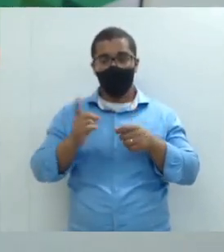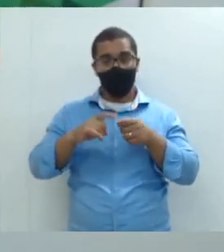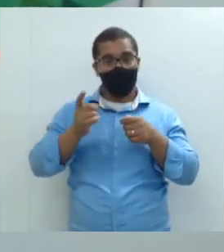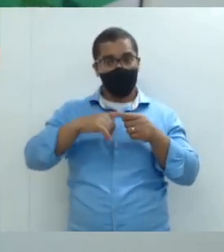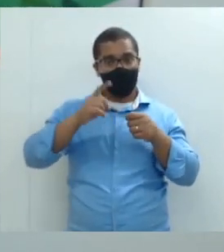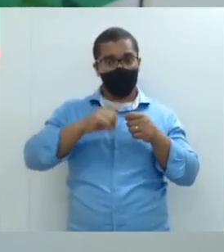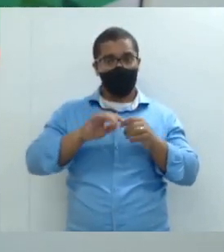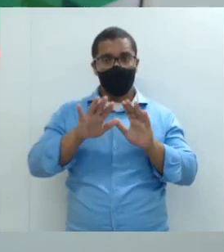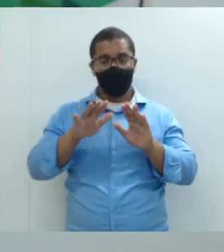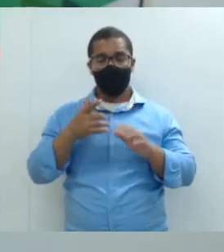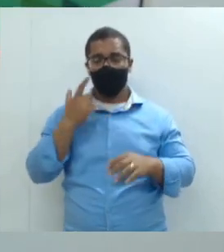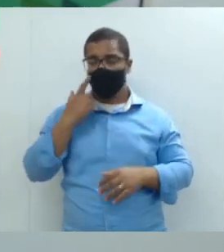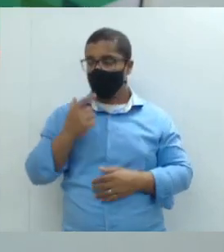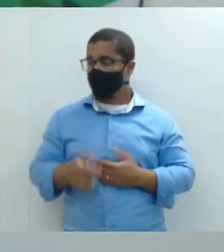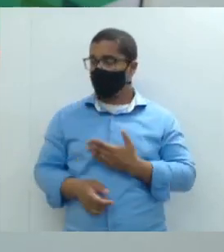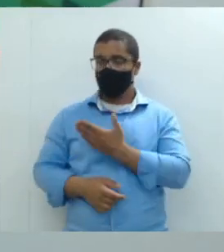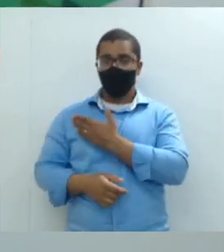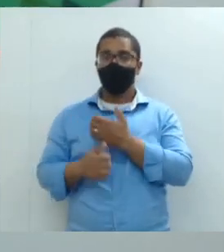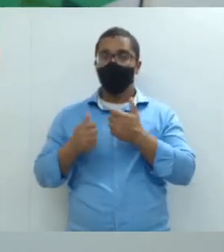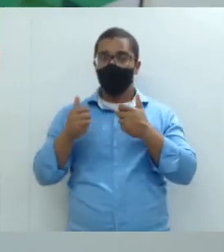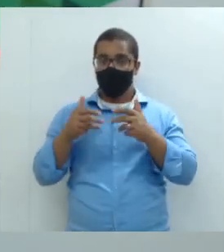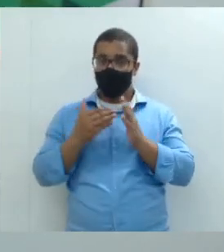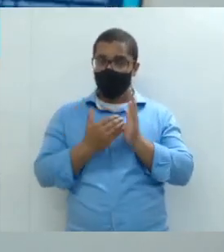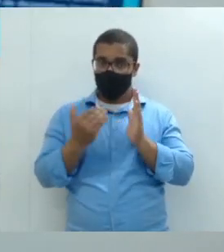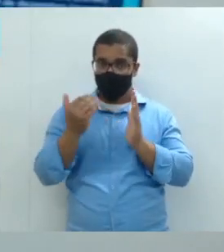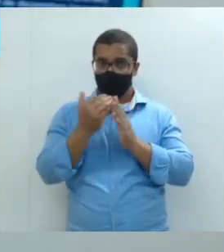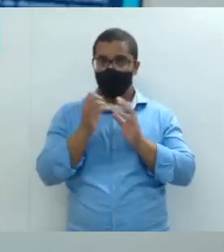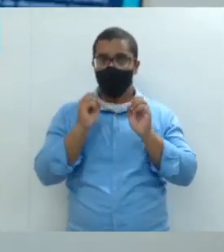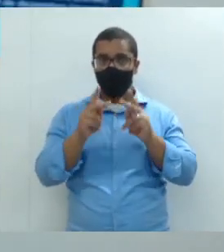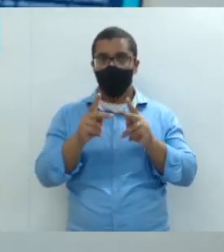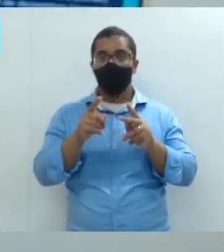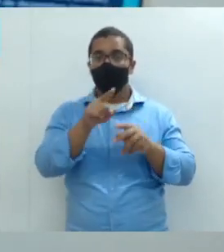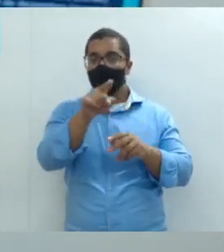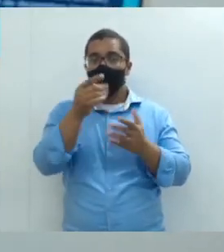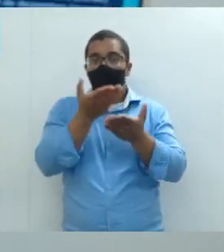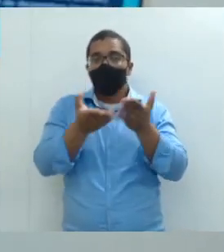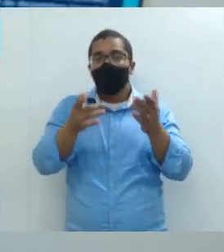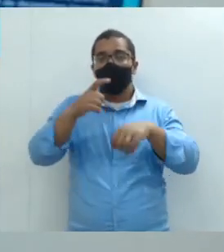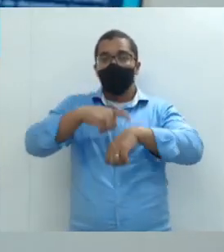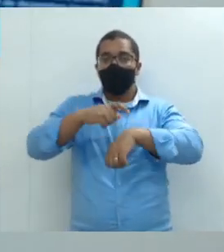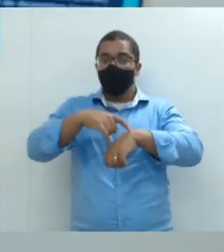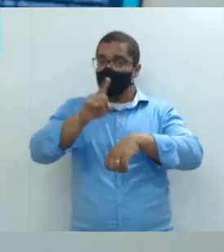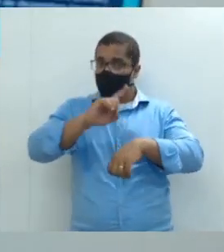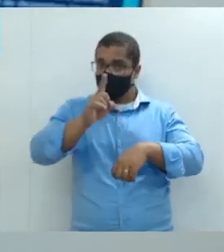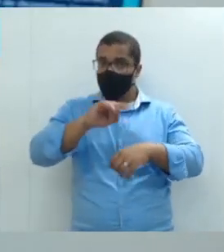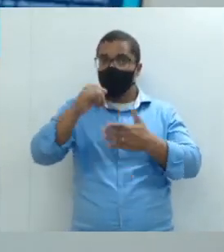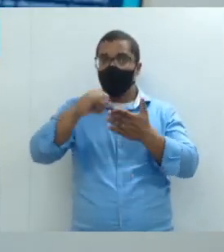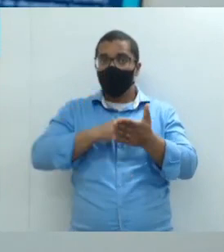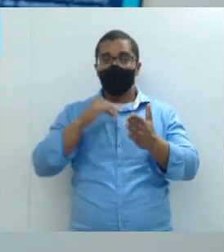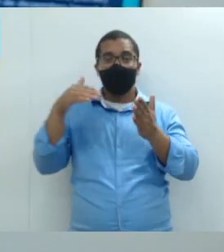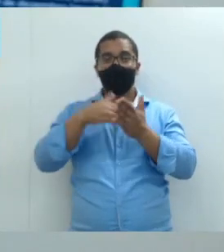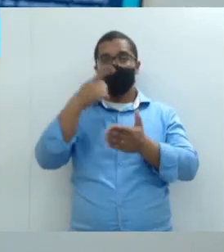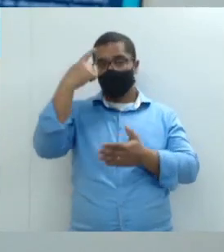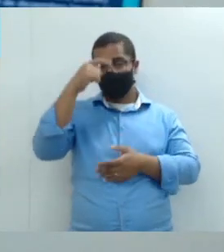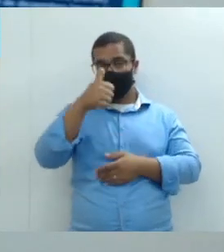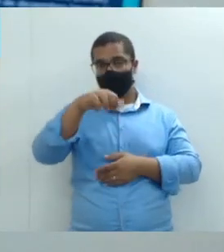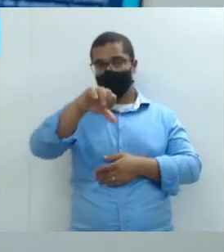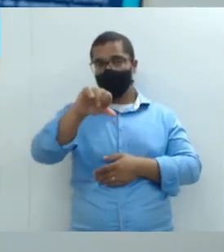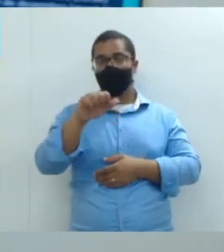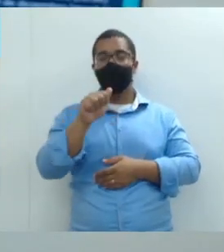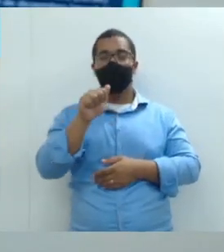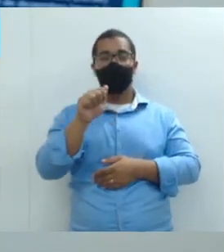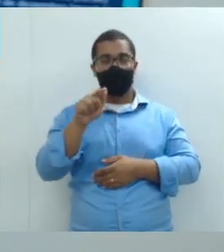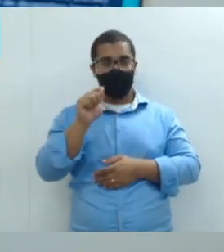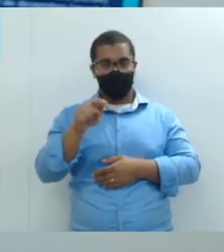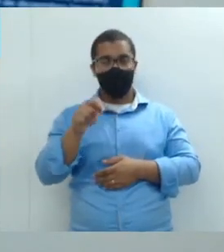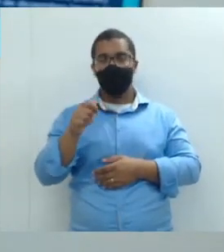QR Code, mas eu vou voltar aqui para falar sobre ela, certo? Você não pode perder, tá aí, ó. A inscrição vai até dia 19 de agosto, o valor tá